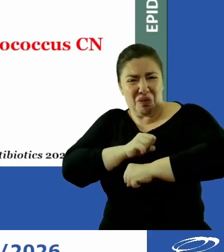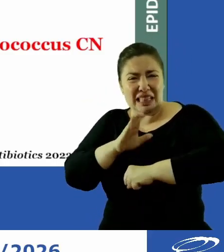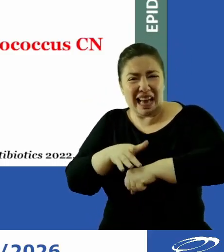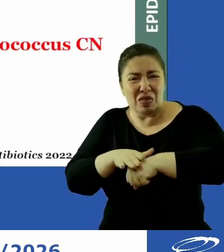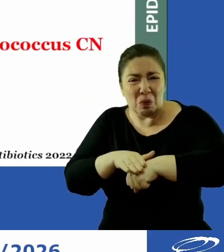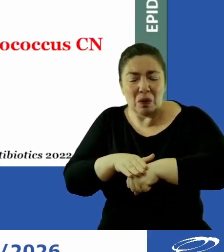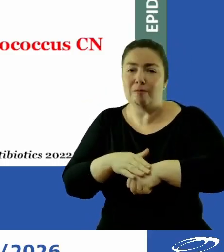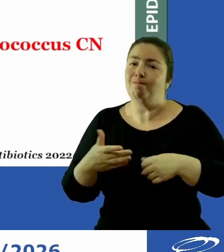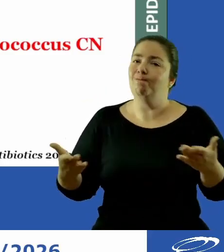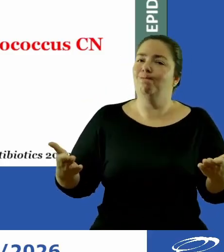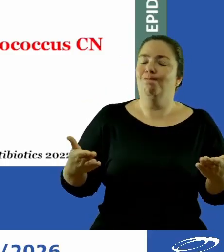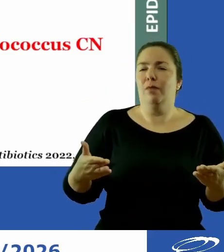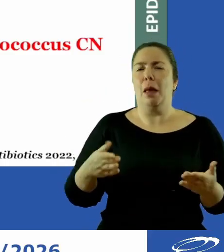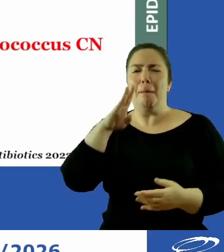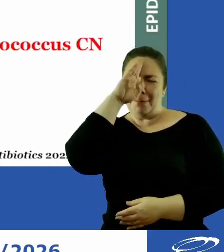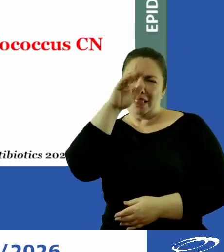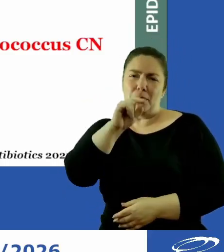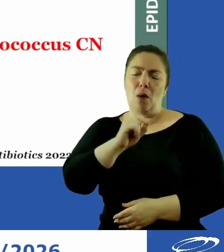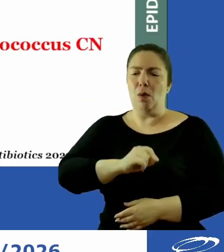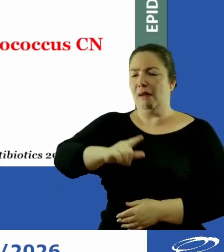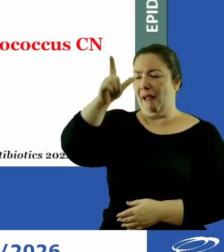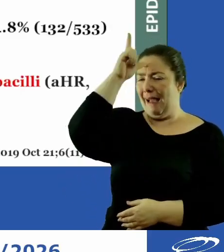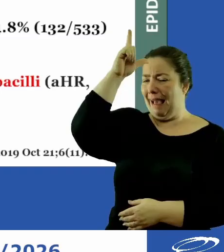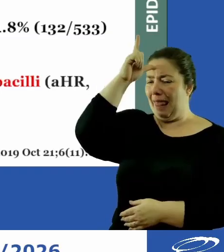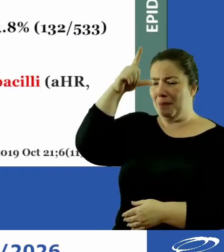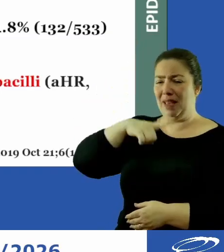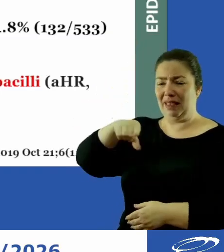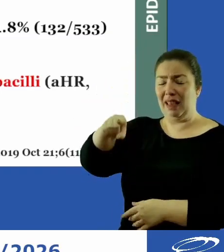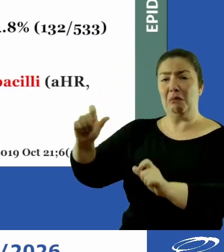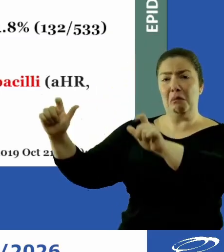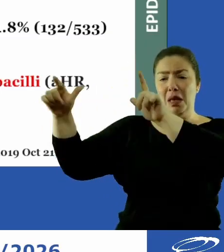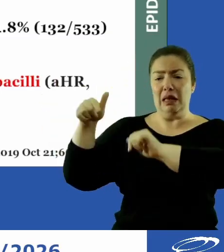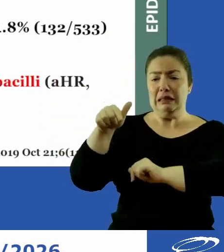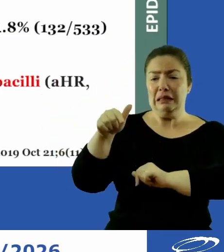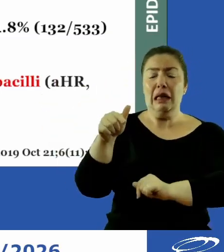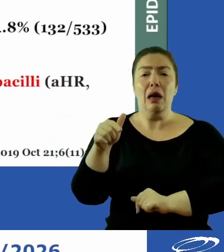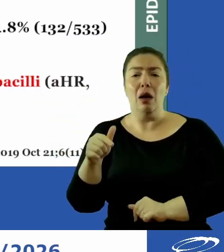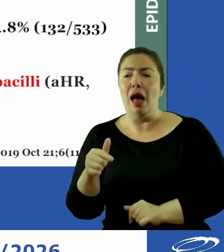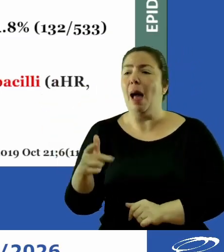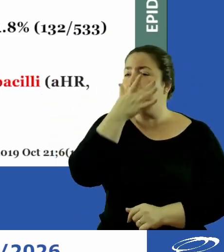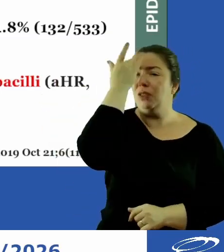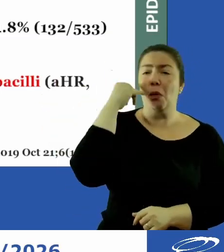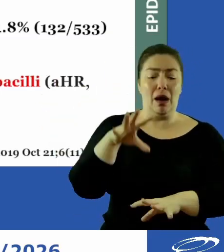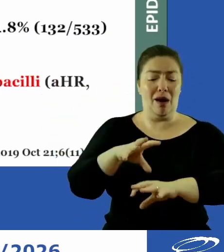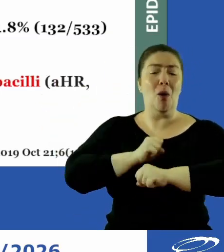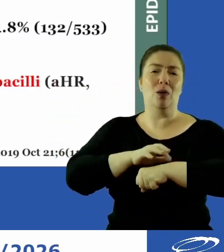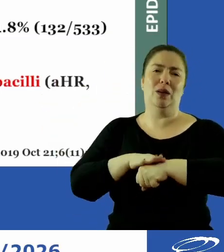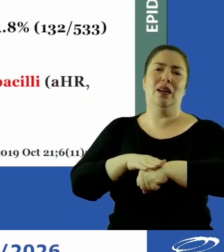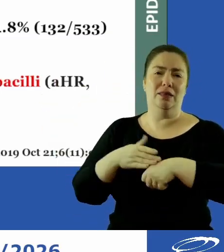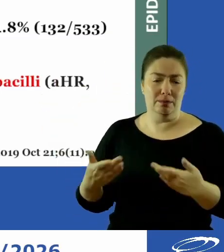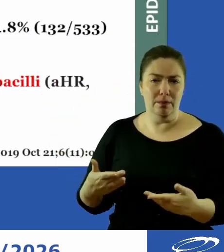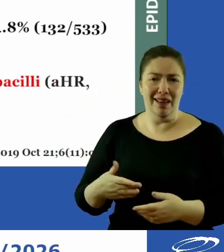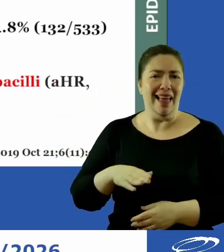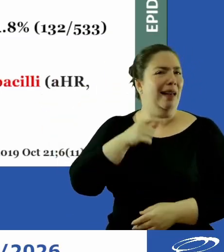vez maior de Staphylococcus coagulase negativos resistentes e bactérias gram-negativas. E esse é um outro estudo mais